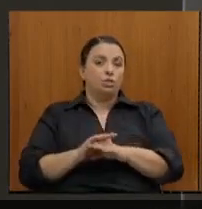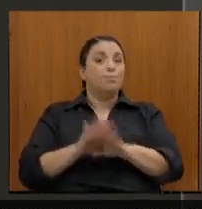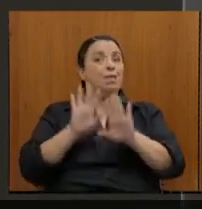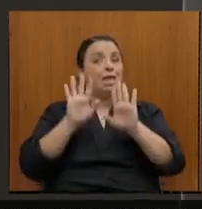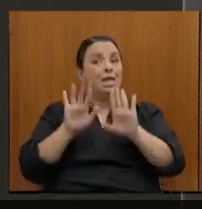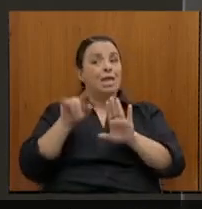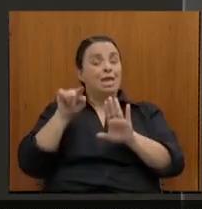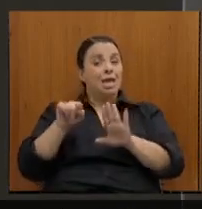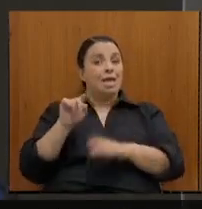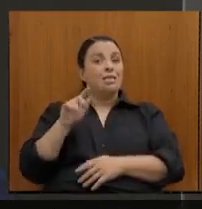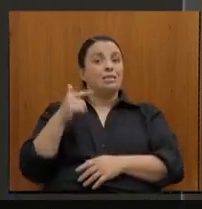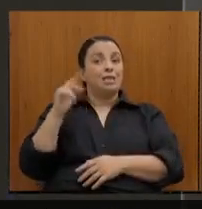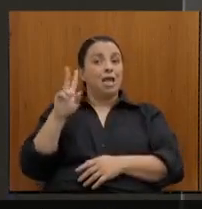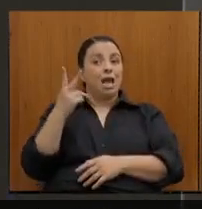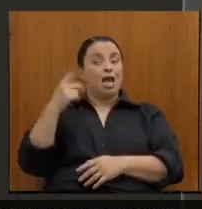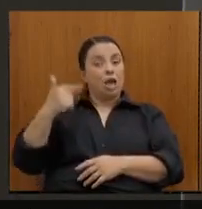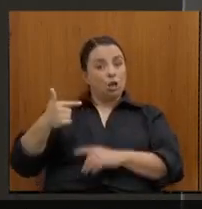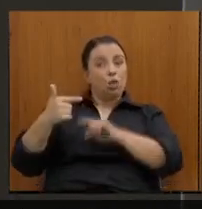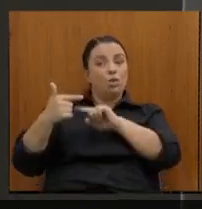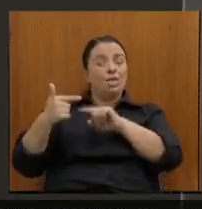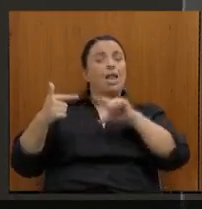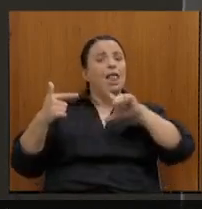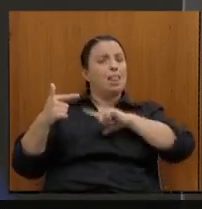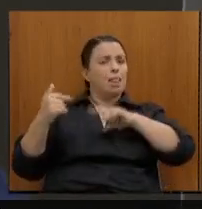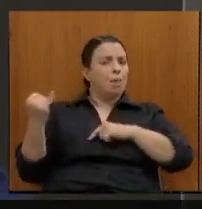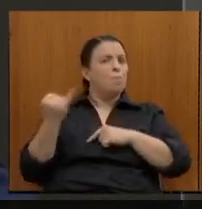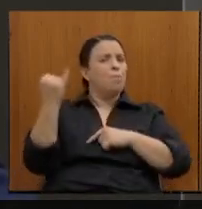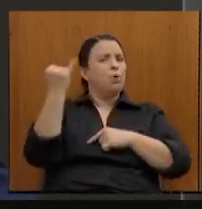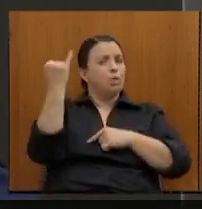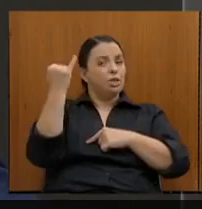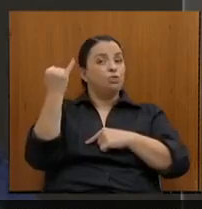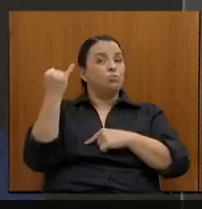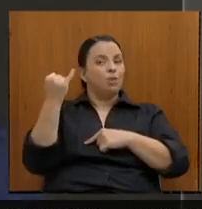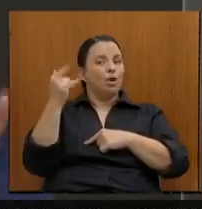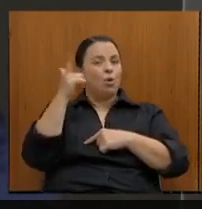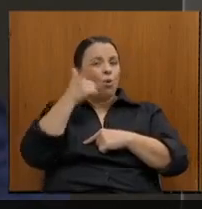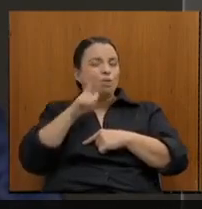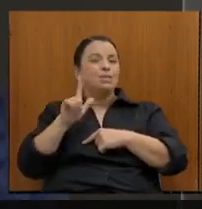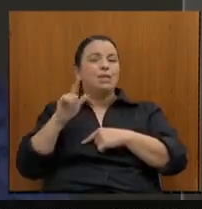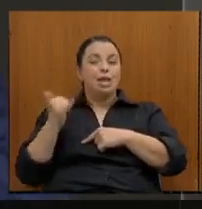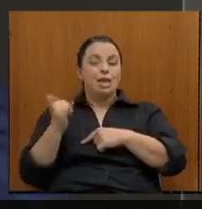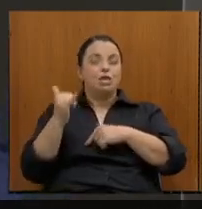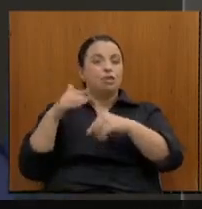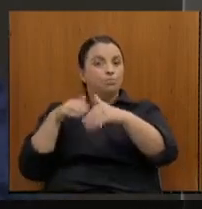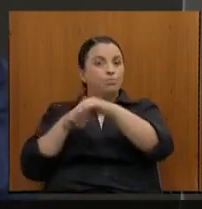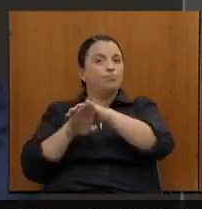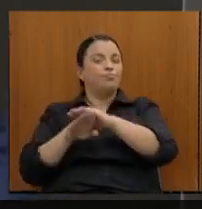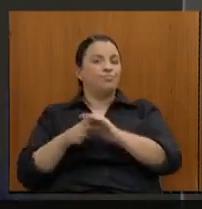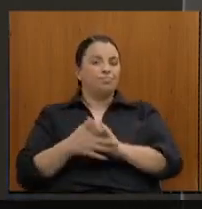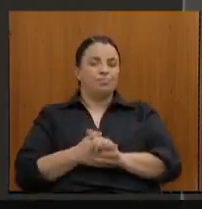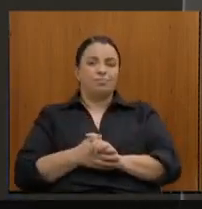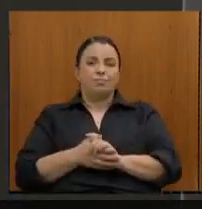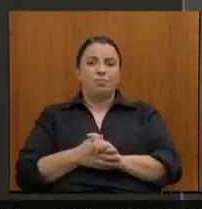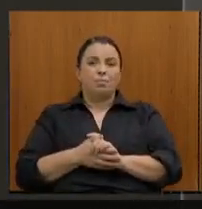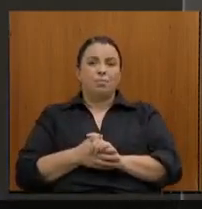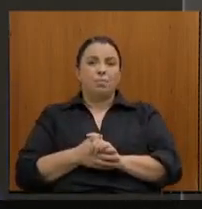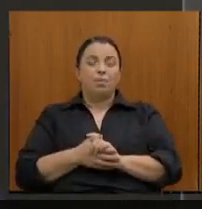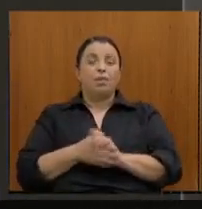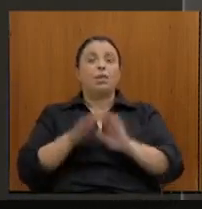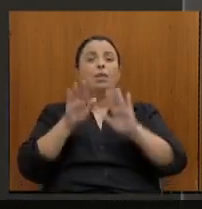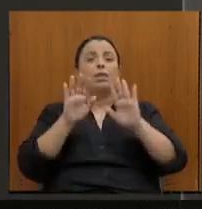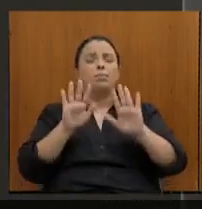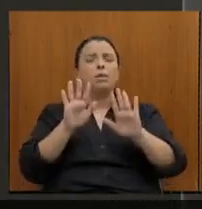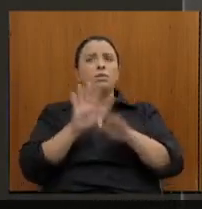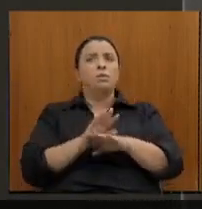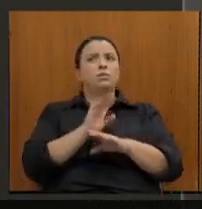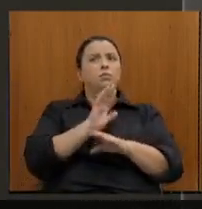mostrar um componente importante para o tô fazendo a minha de energia Ah mas mesmo assim fazendo essas contas